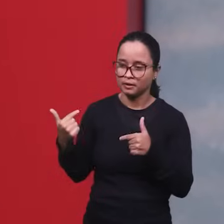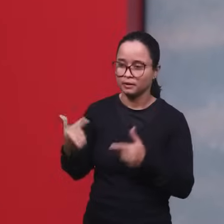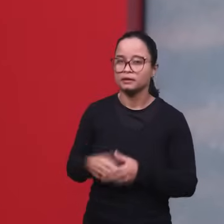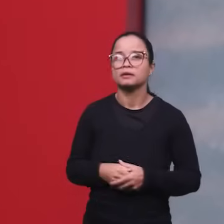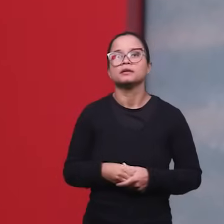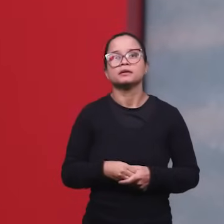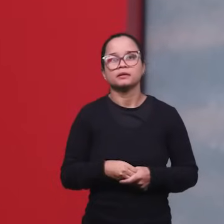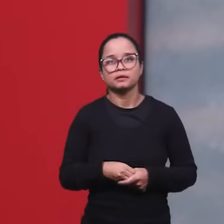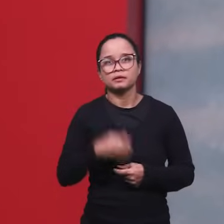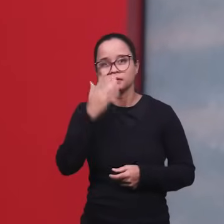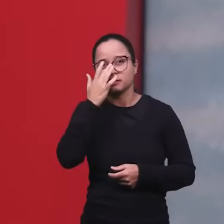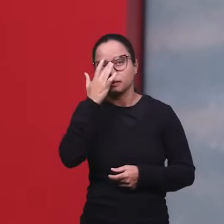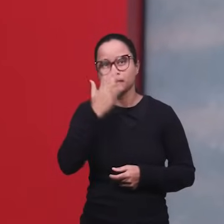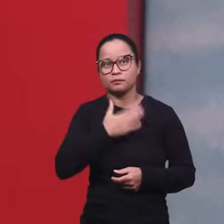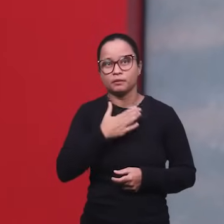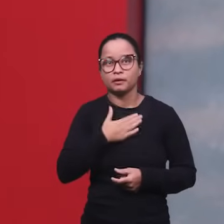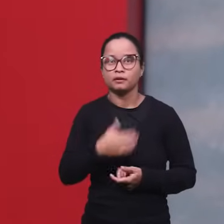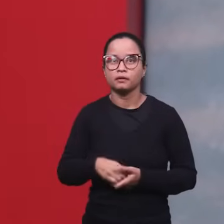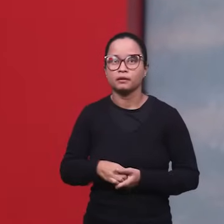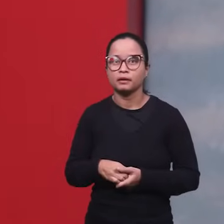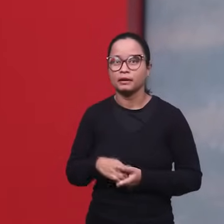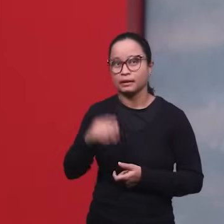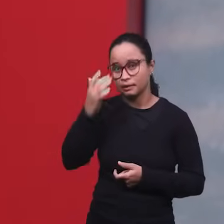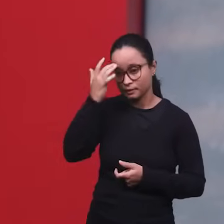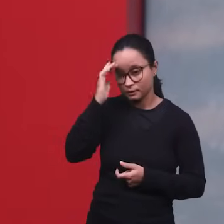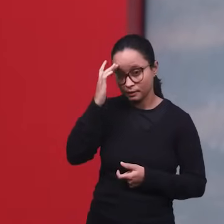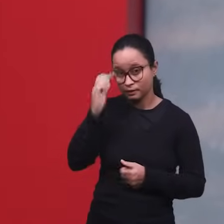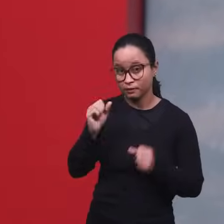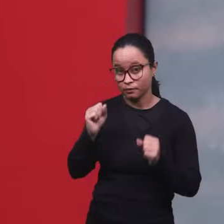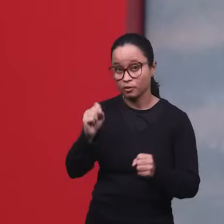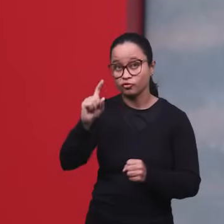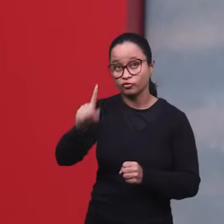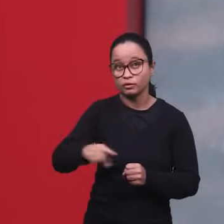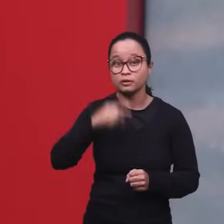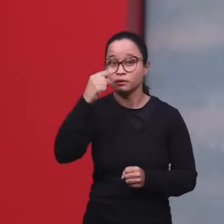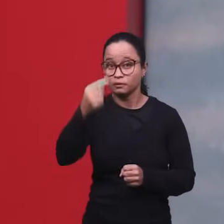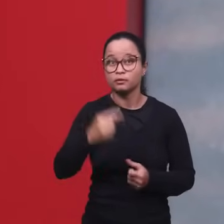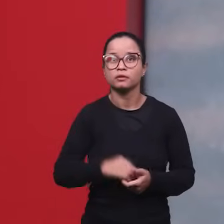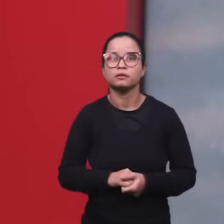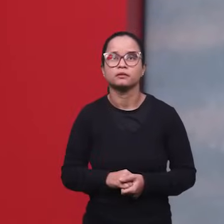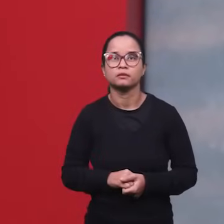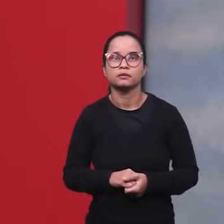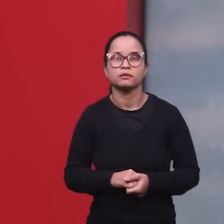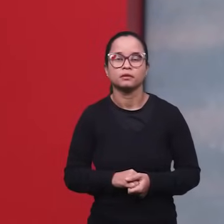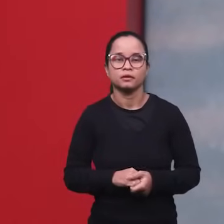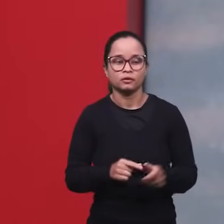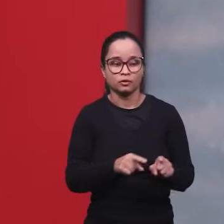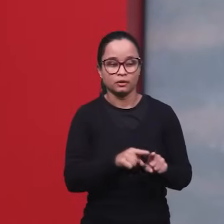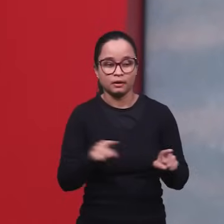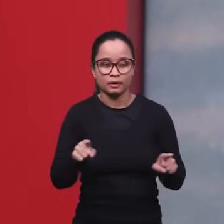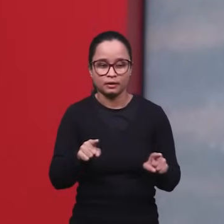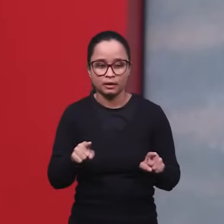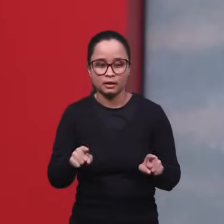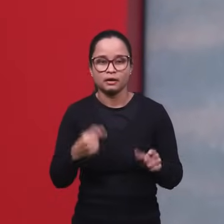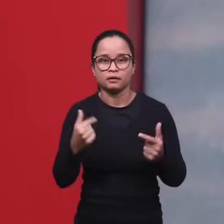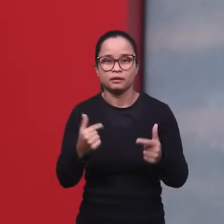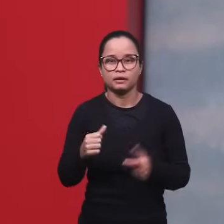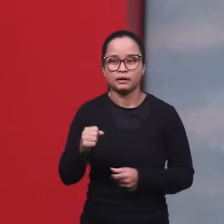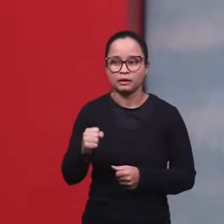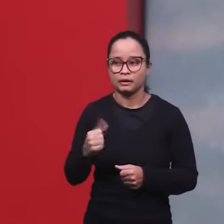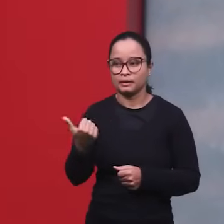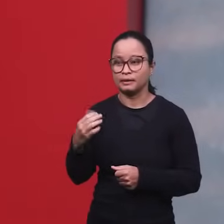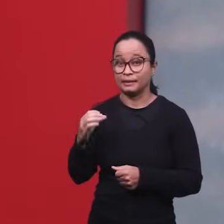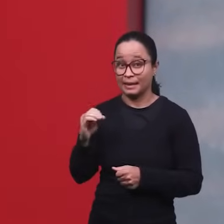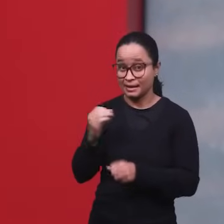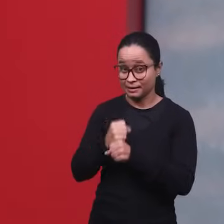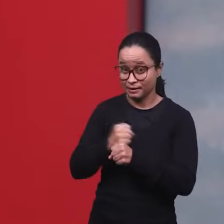trabalhando, então eu estou pagando, né, minha previdência, e acha que pode fazer uma revisão depois. Ah, então esse tempo que eu trabalhei, tem 10 anos que eu estou